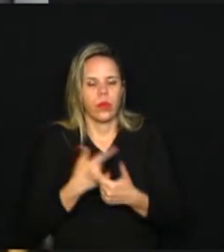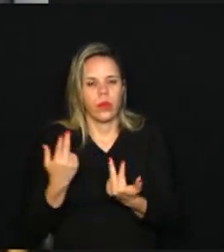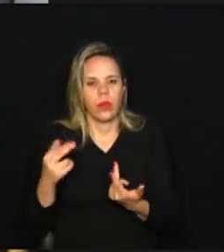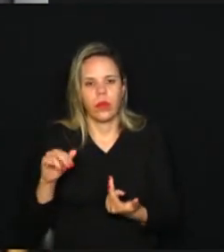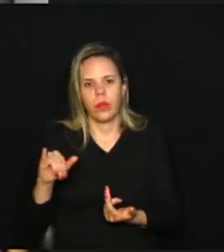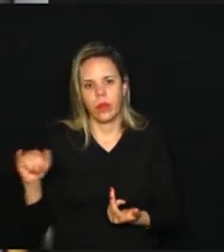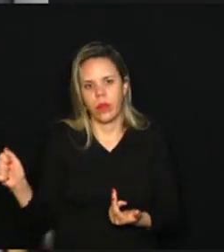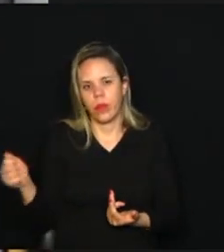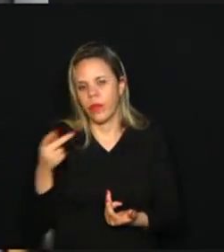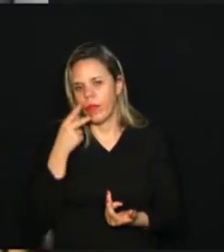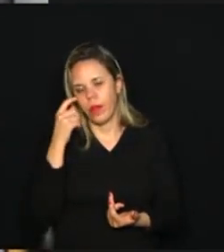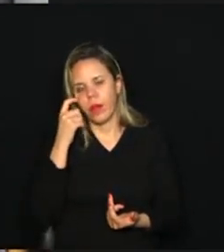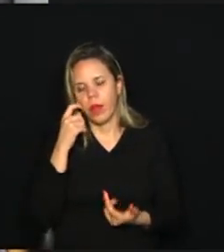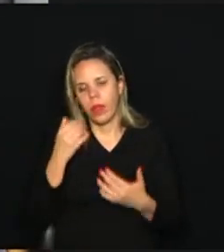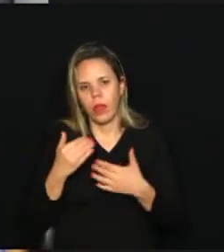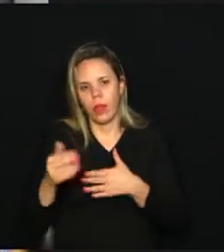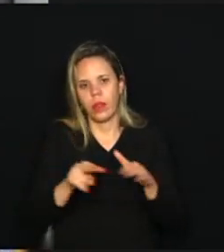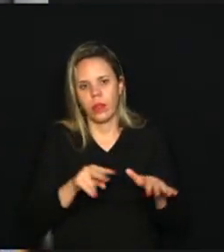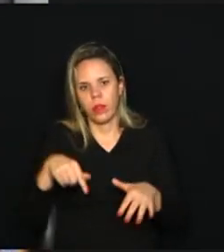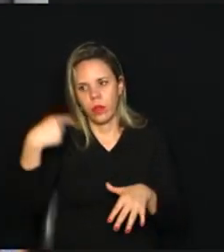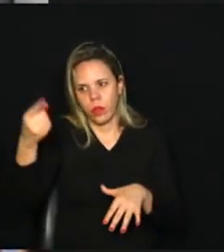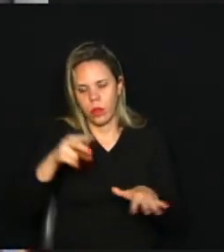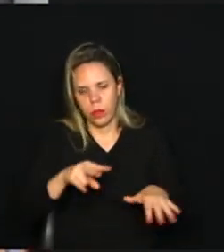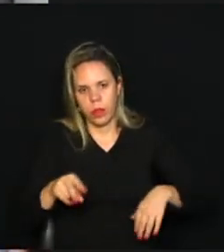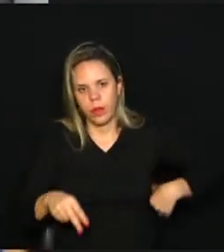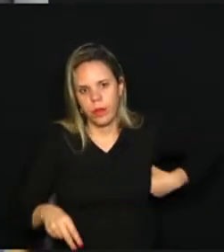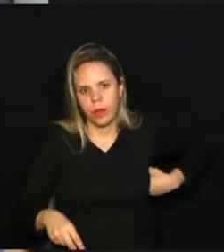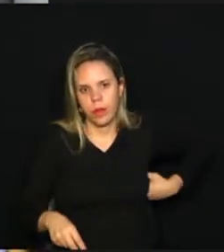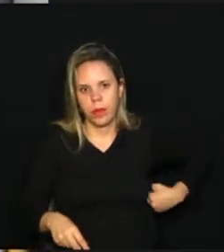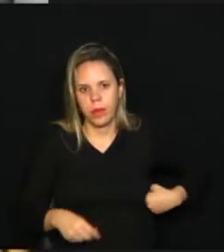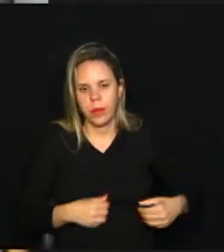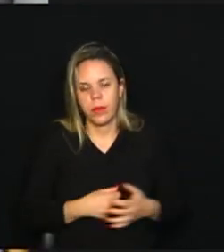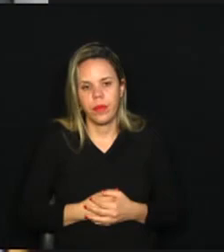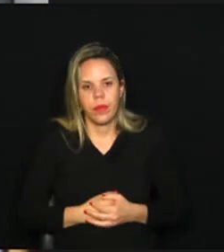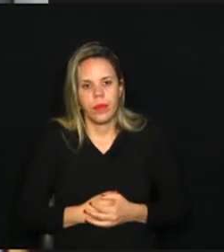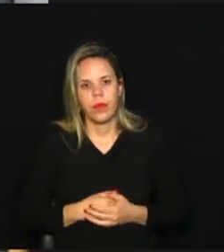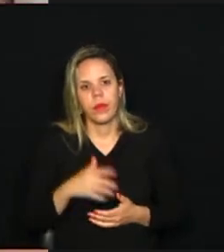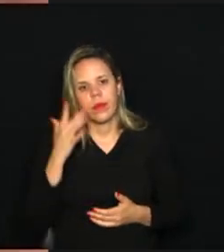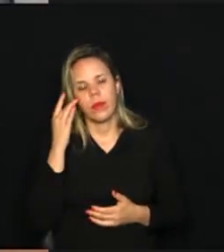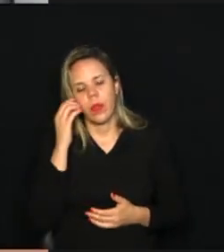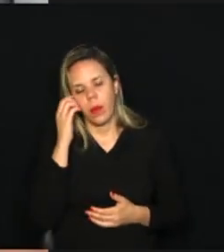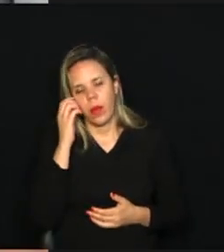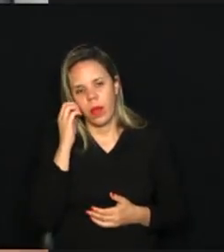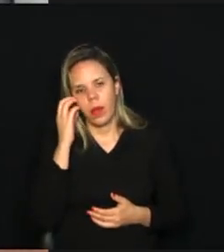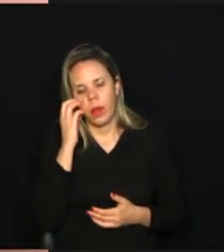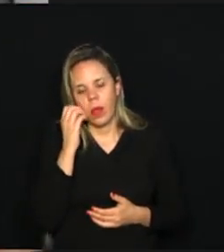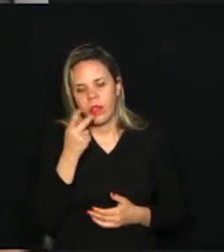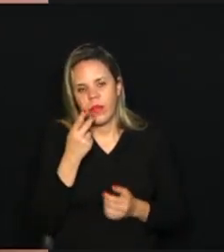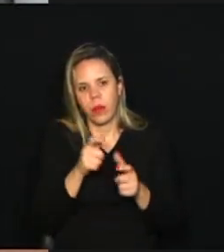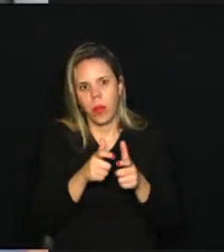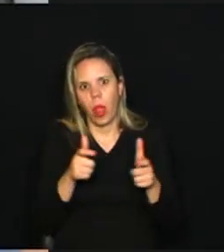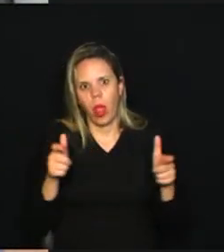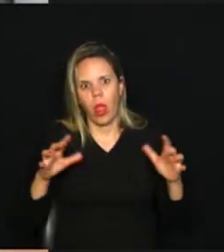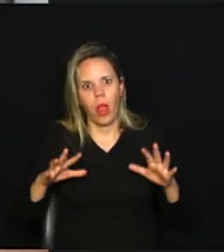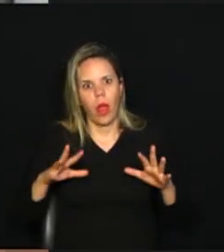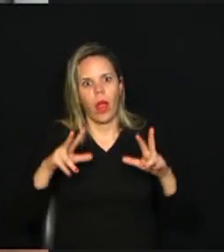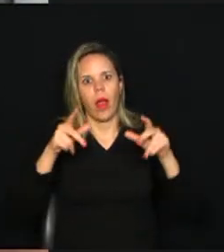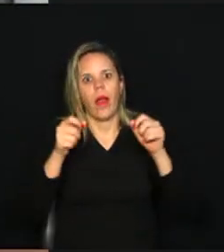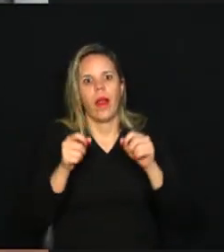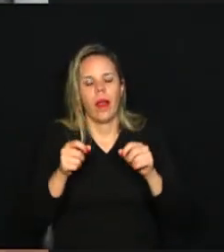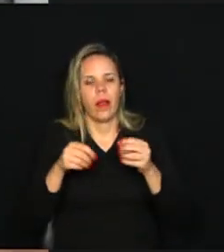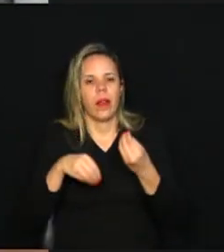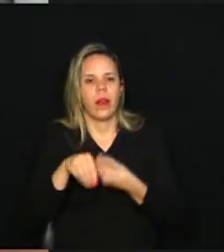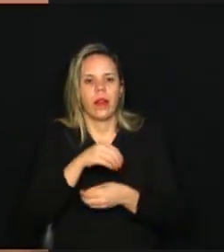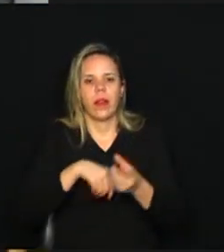né, na próxima semana e na outra semana, né? Então, eu acho que quando a gente fala em massa, parece que a gente vai testar todo mundo